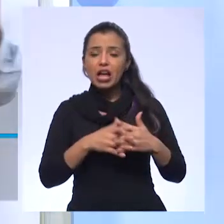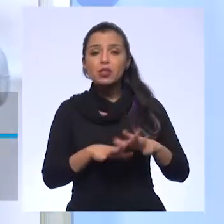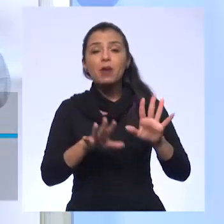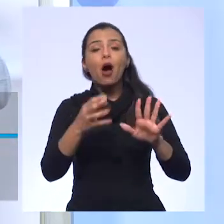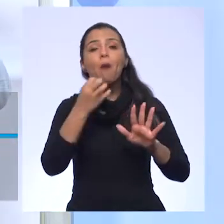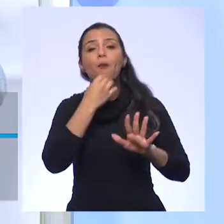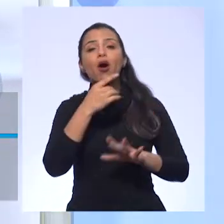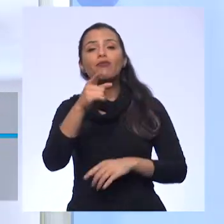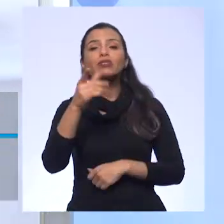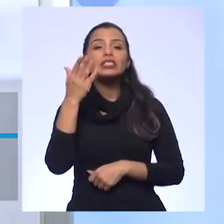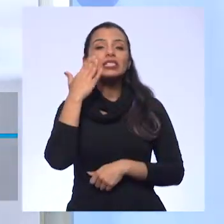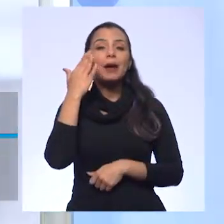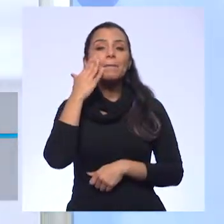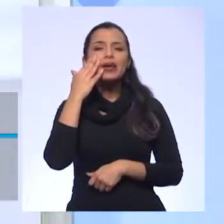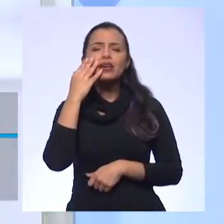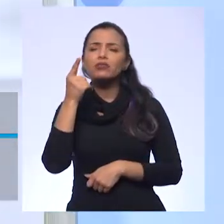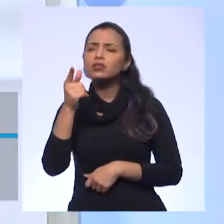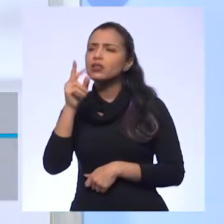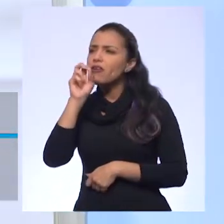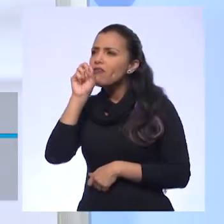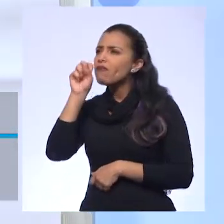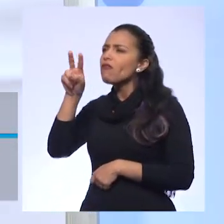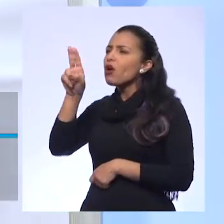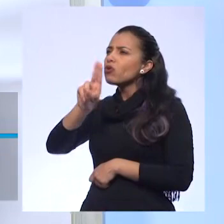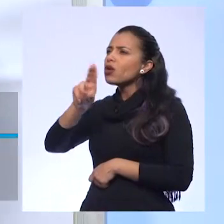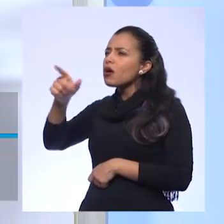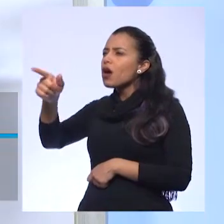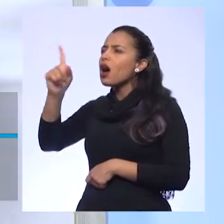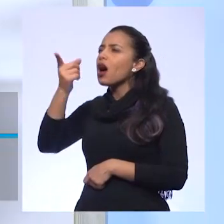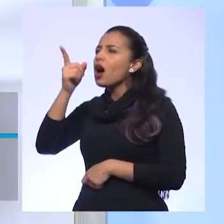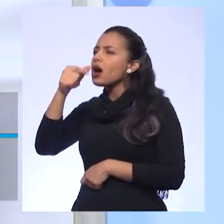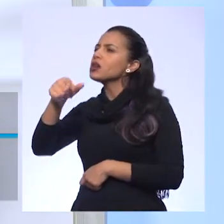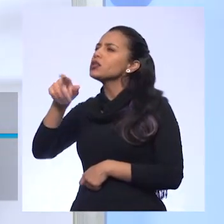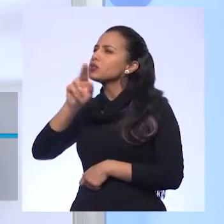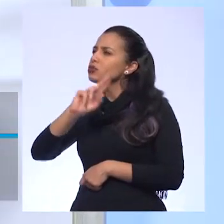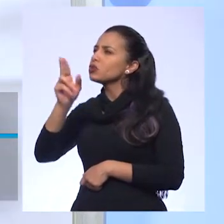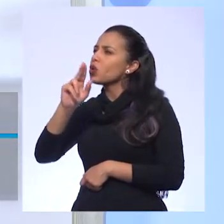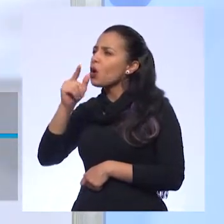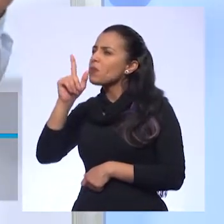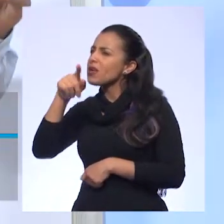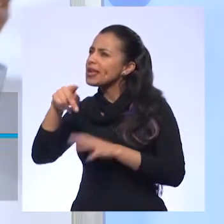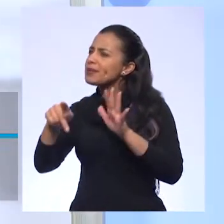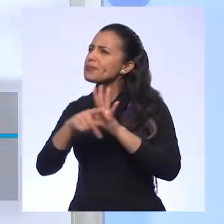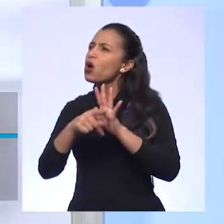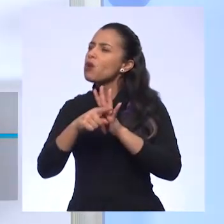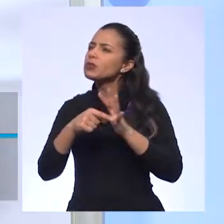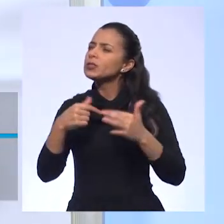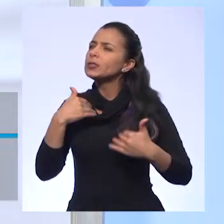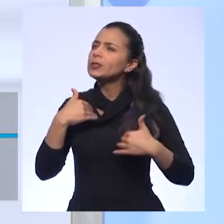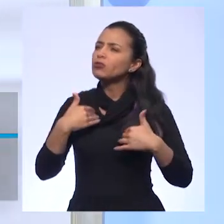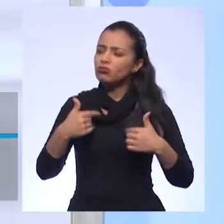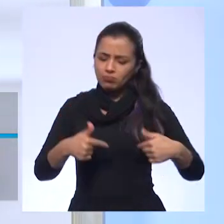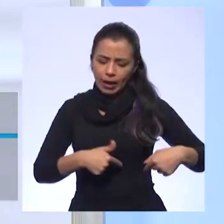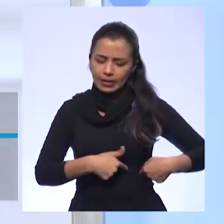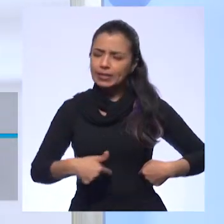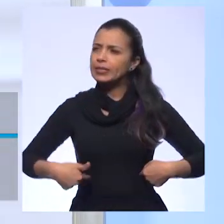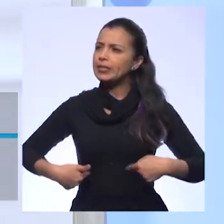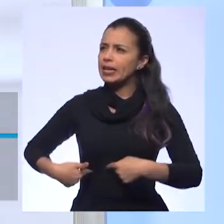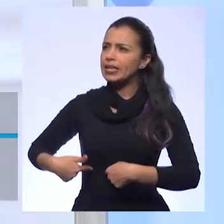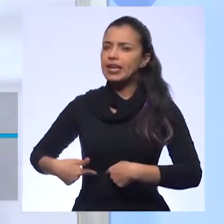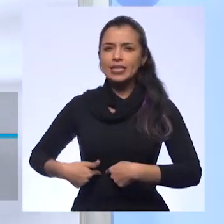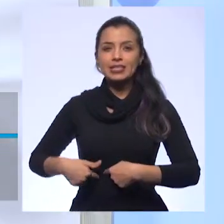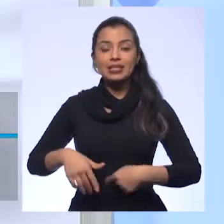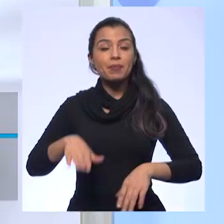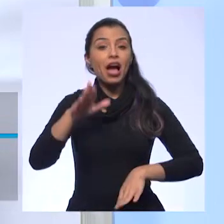falou externo, vem aqui, tal, dá uma olhadinha. Você tem como buscar o nome, mas você sabe localizar, sabe alguns músculos,